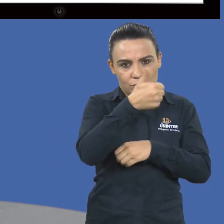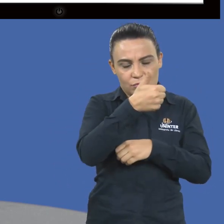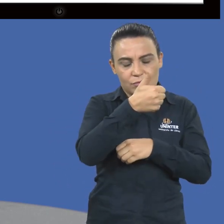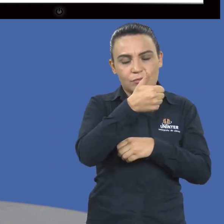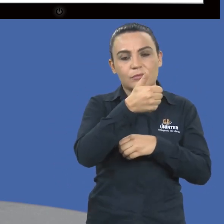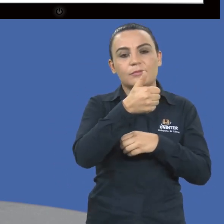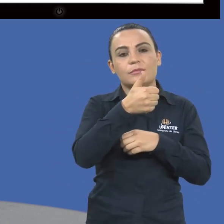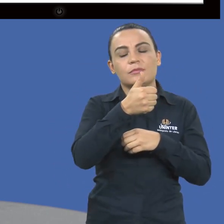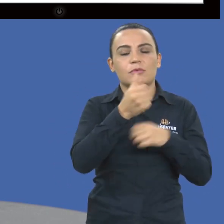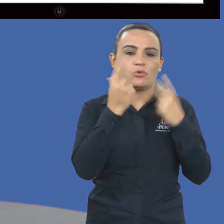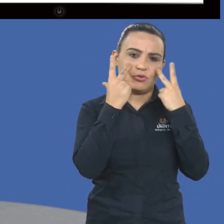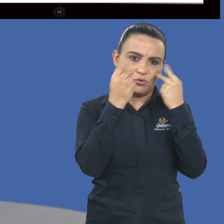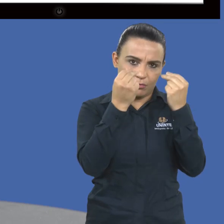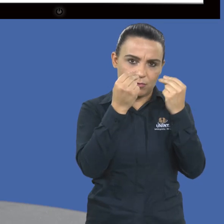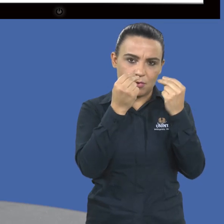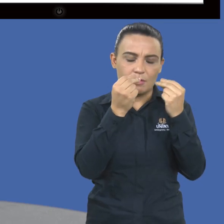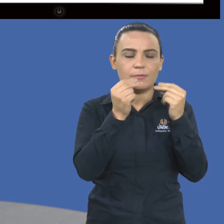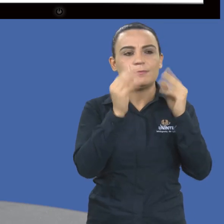meiose 2,